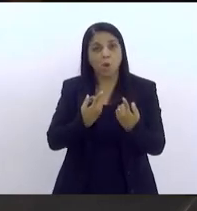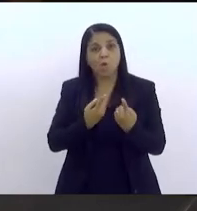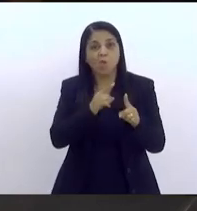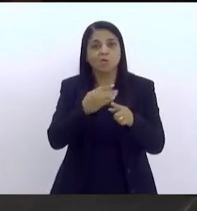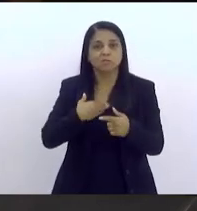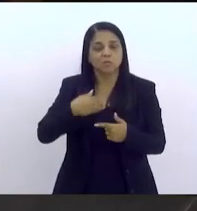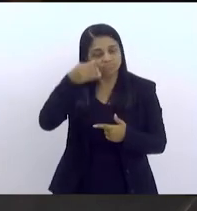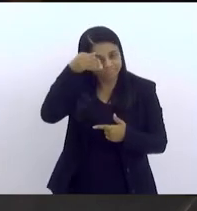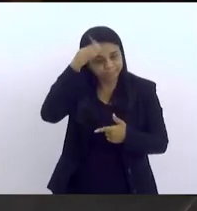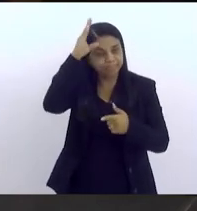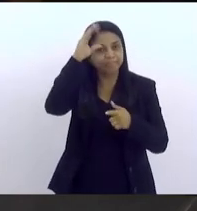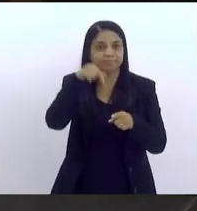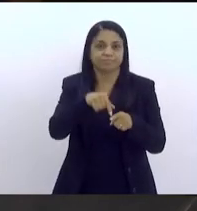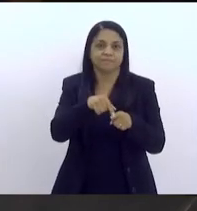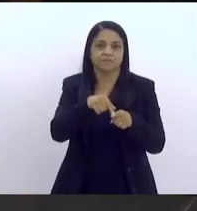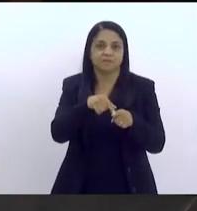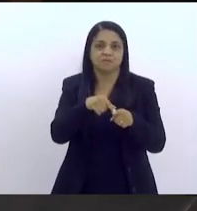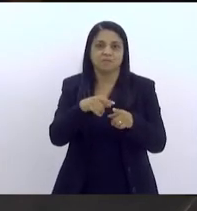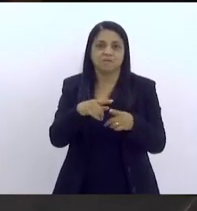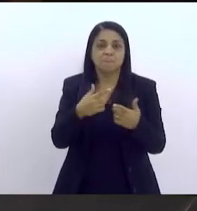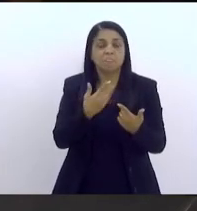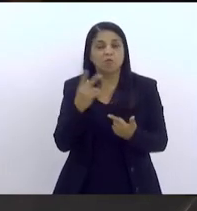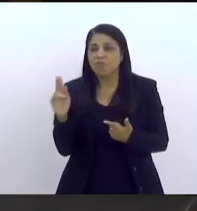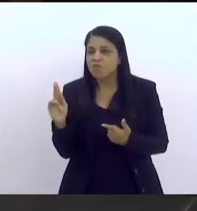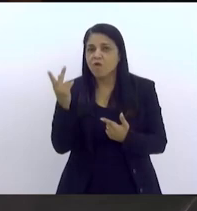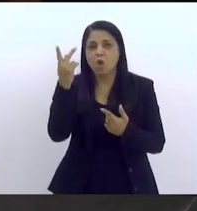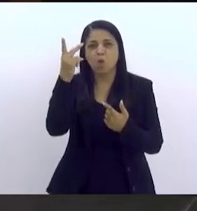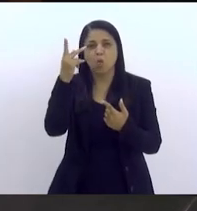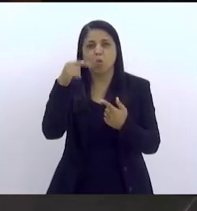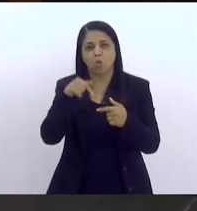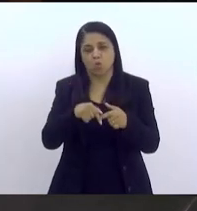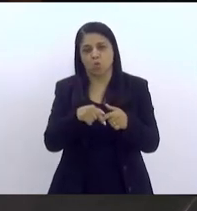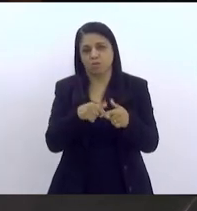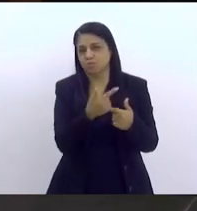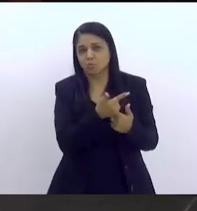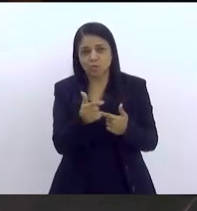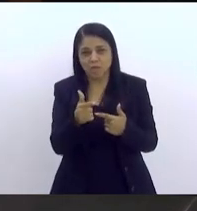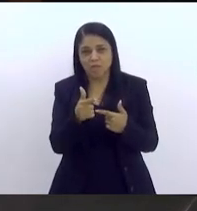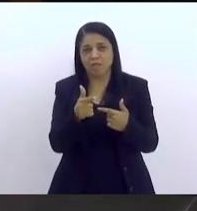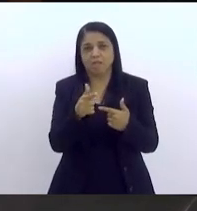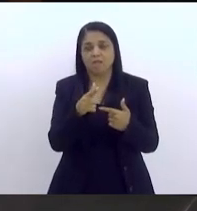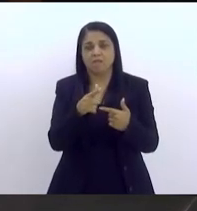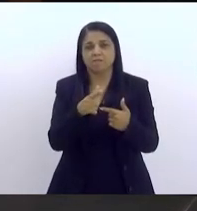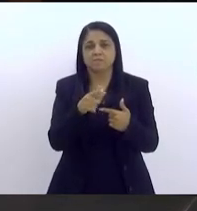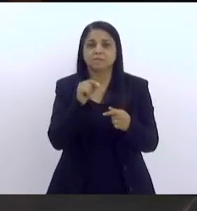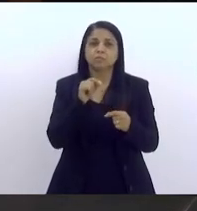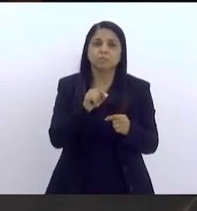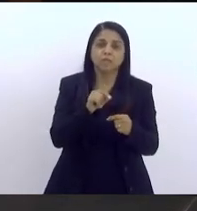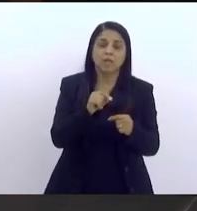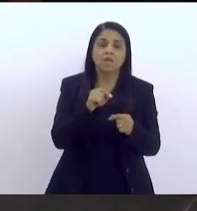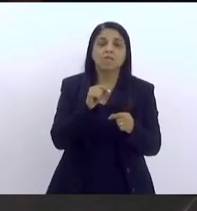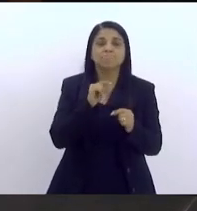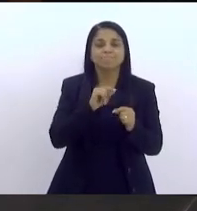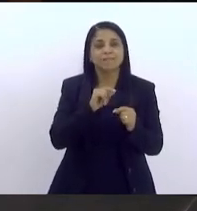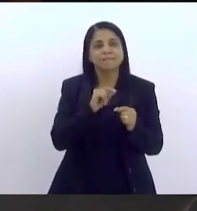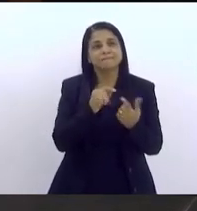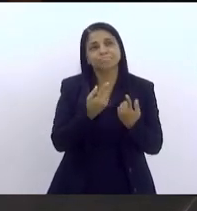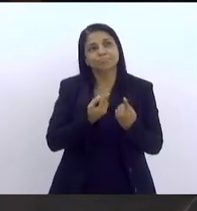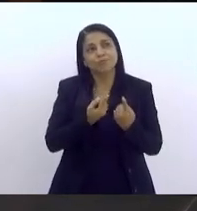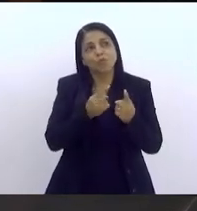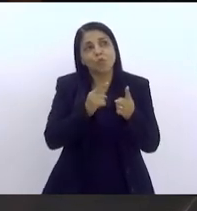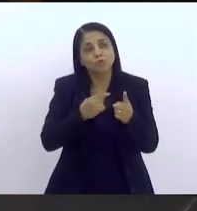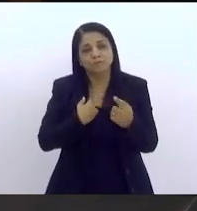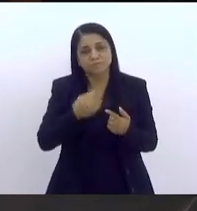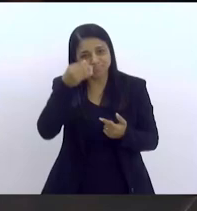um objeto não valorizado pelo mercado desatar o nó do Sabor que é no saber etimologia da palavra